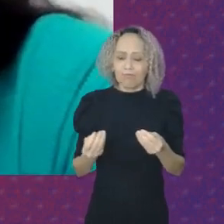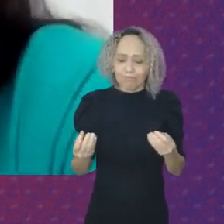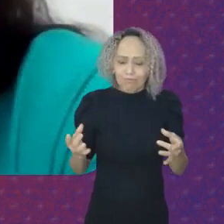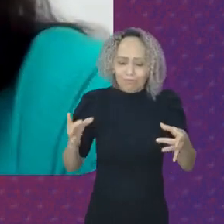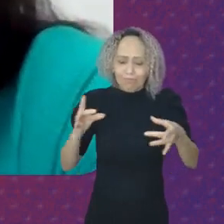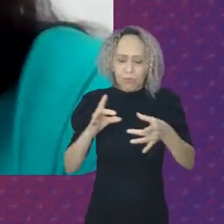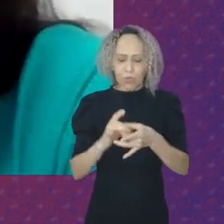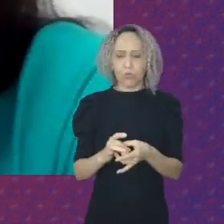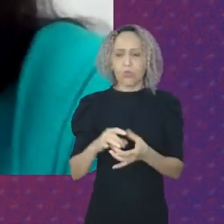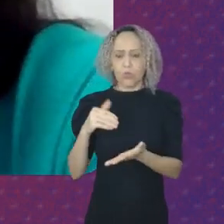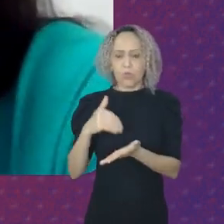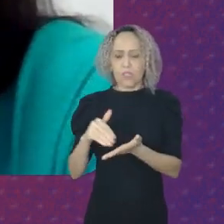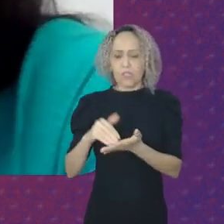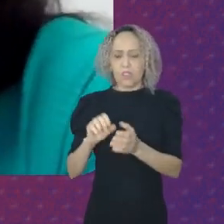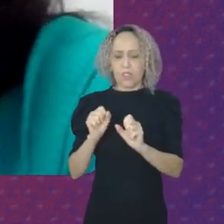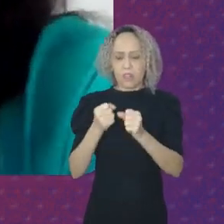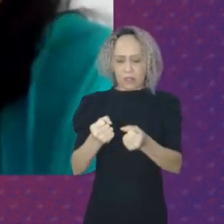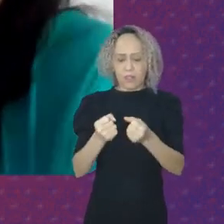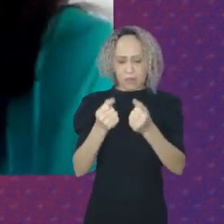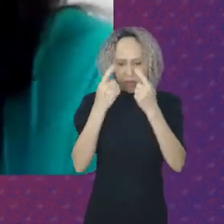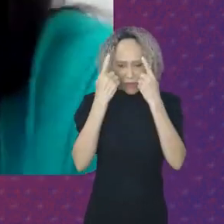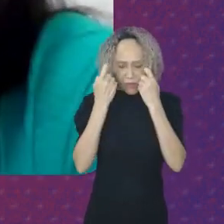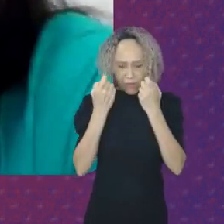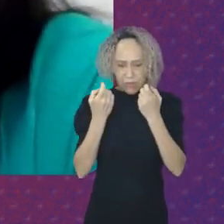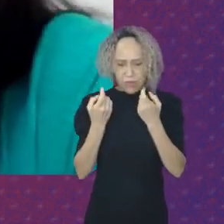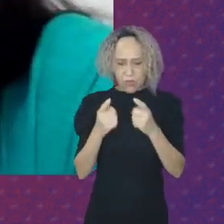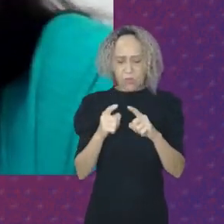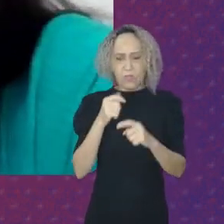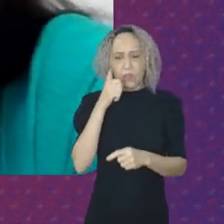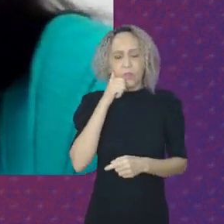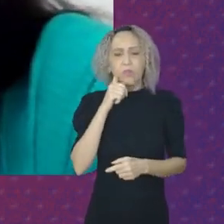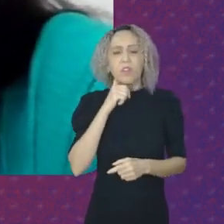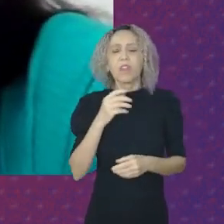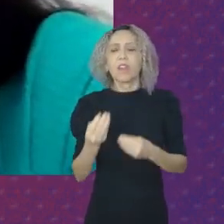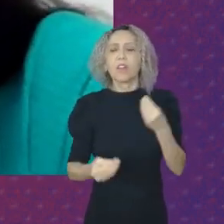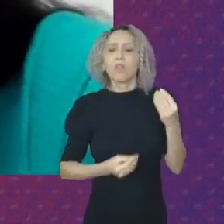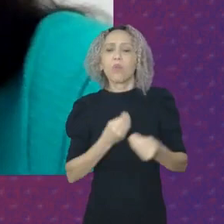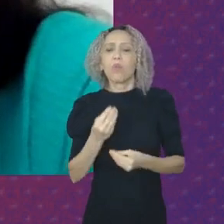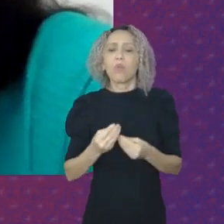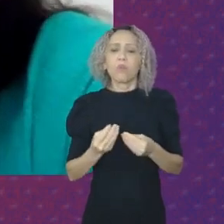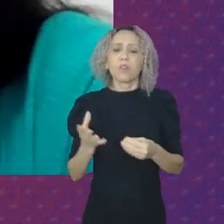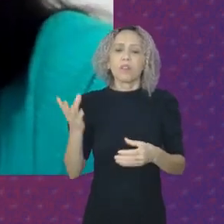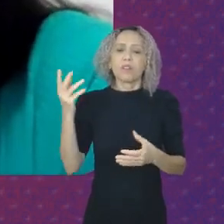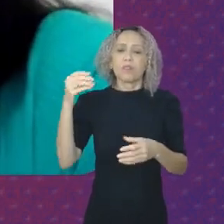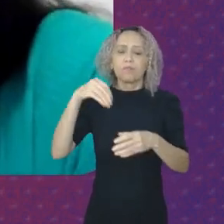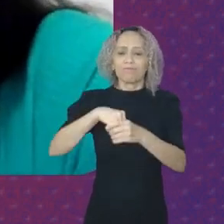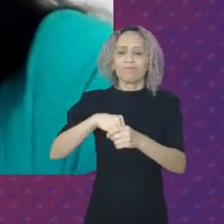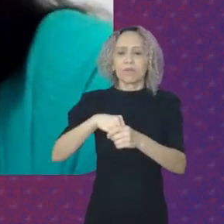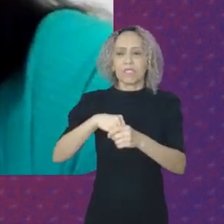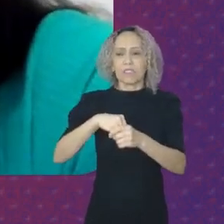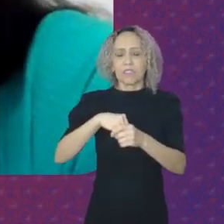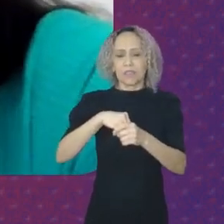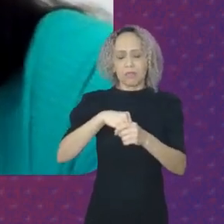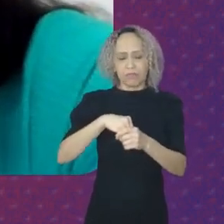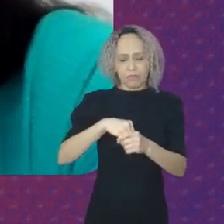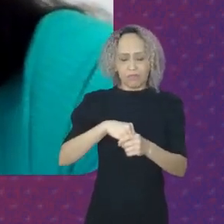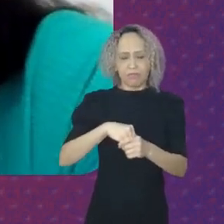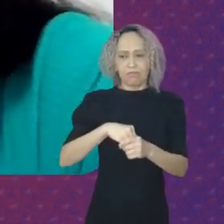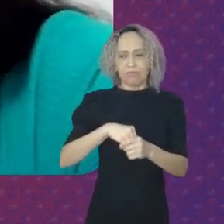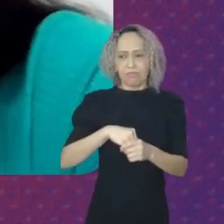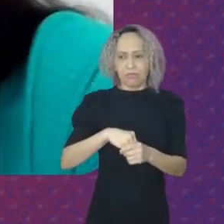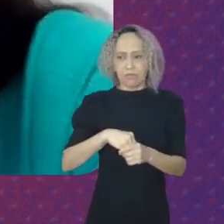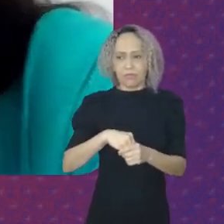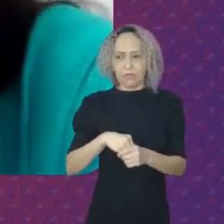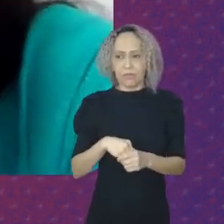de Enfrentamento à Violência contra a Mulher, que atuava dentro da SPM. Então, não existia